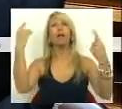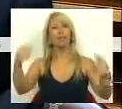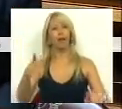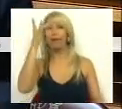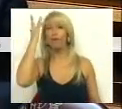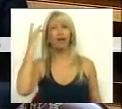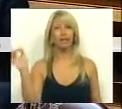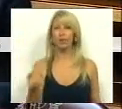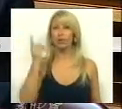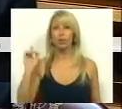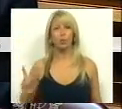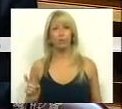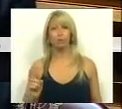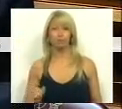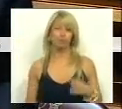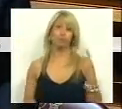Não é nada fácil